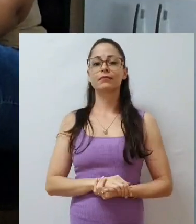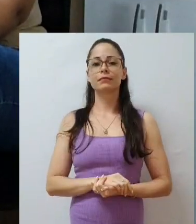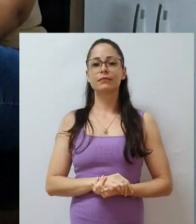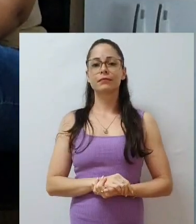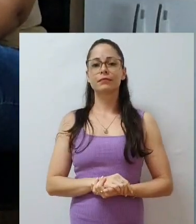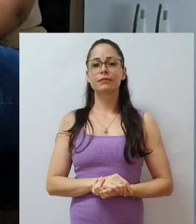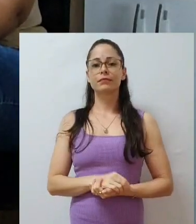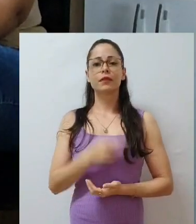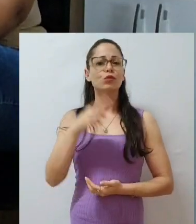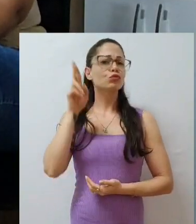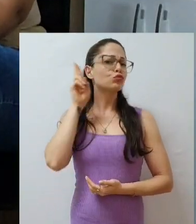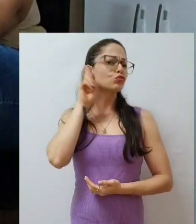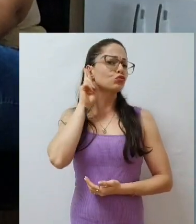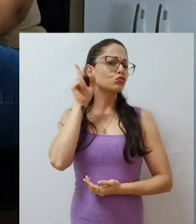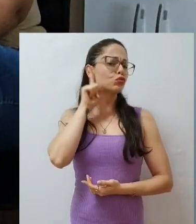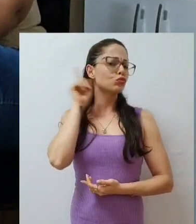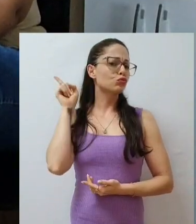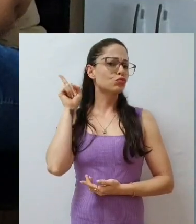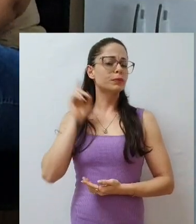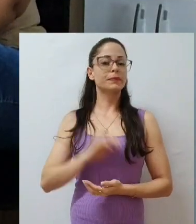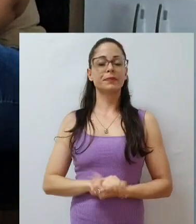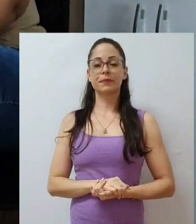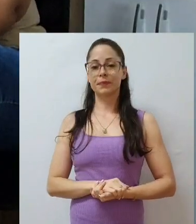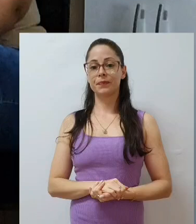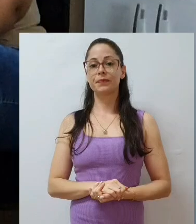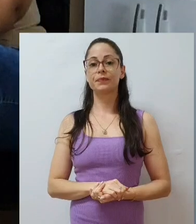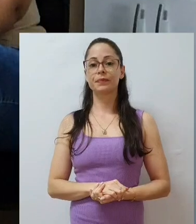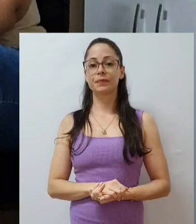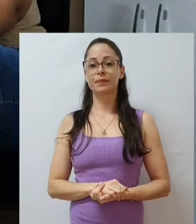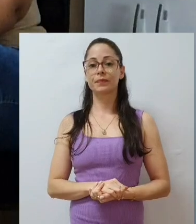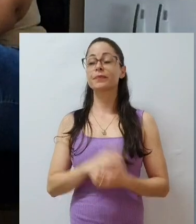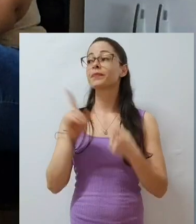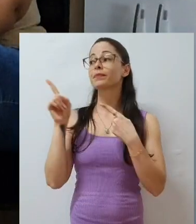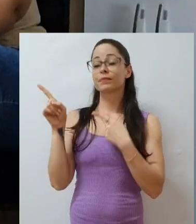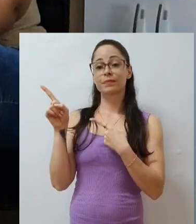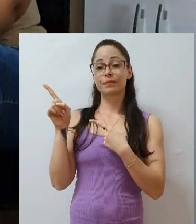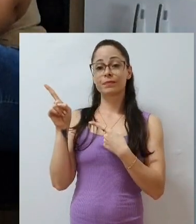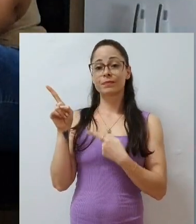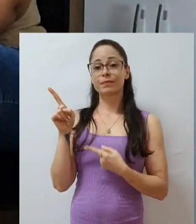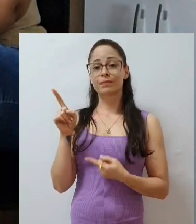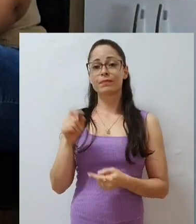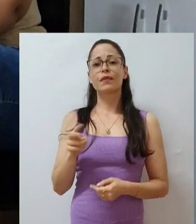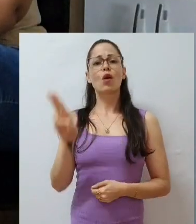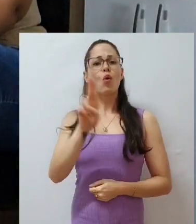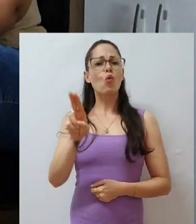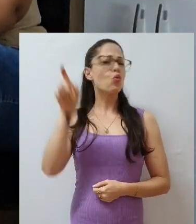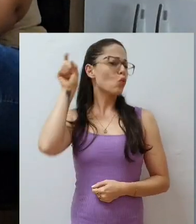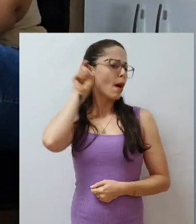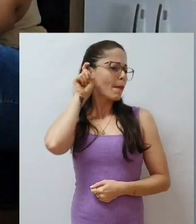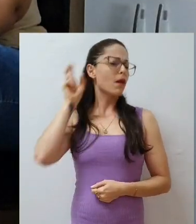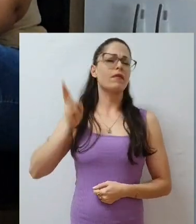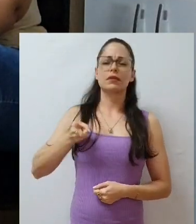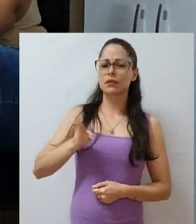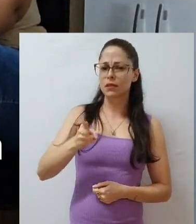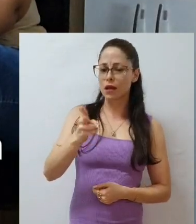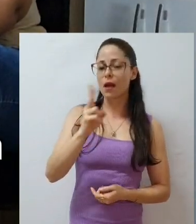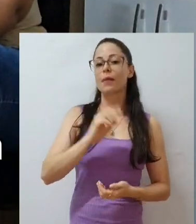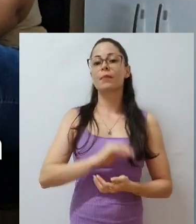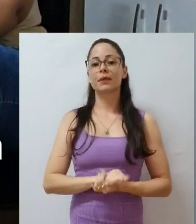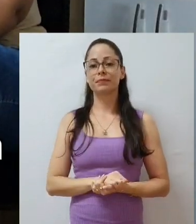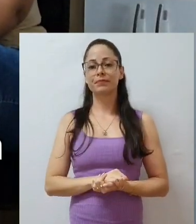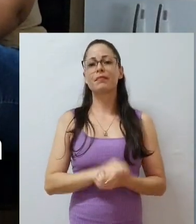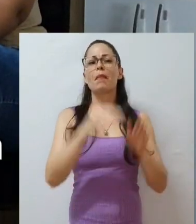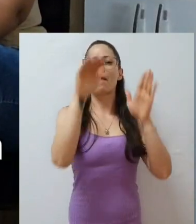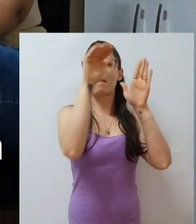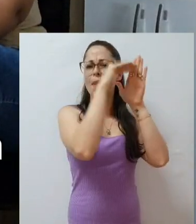um ouvido. Temos a Ruby Gover, né, que faz o uso contínuo de aparelhos auditivos. E a